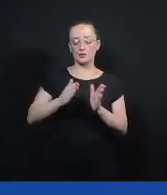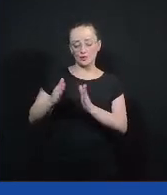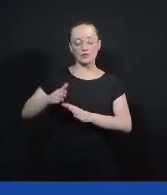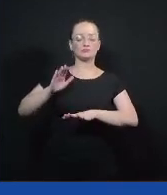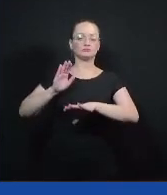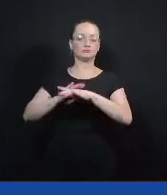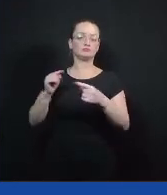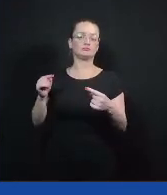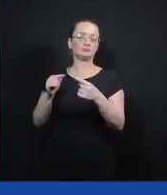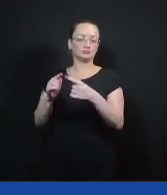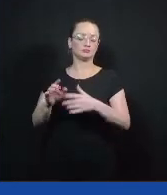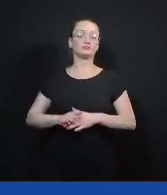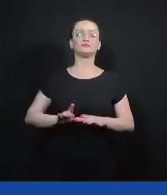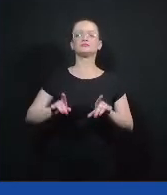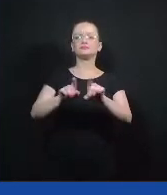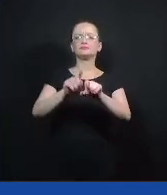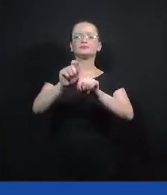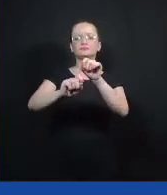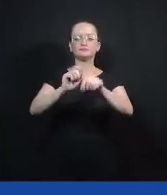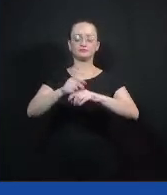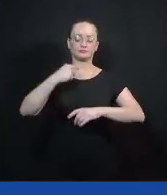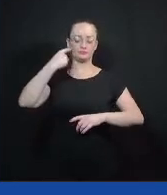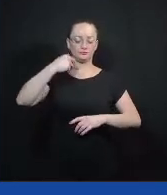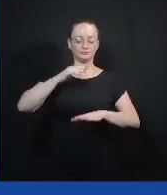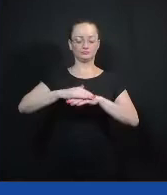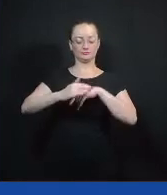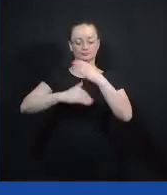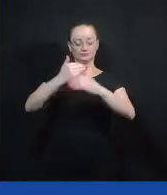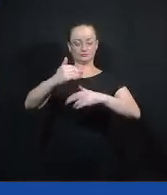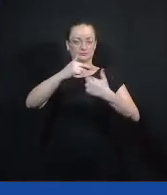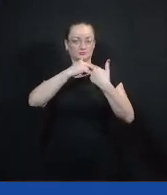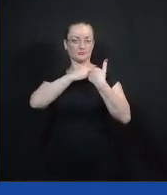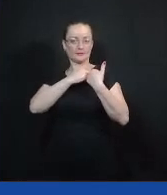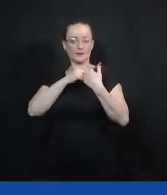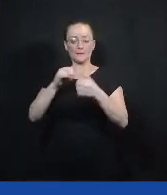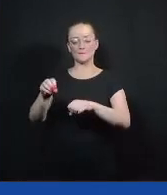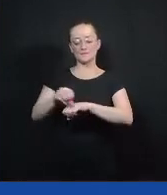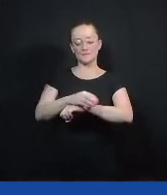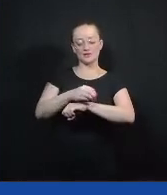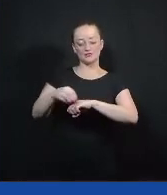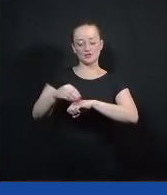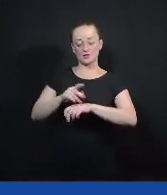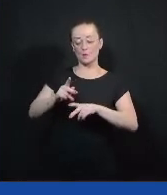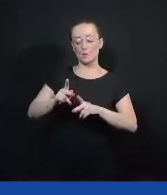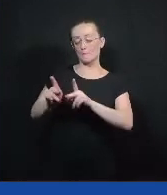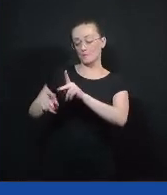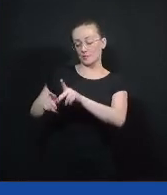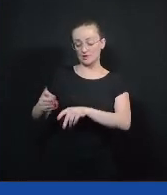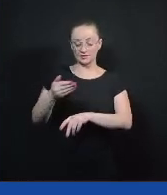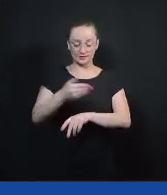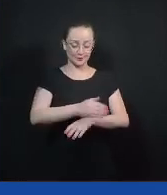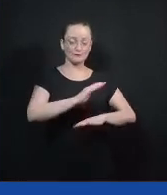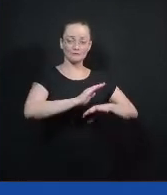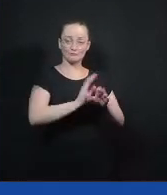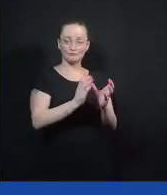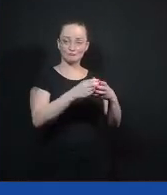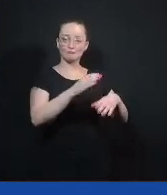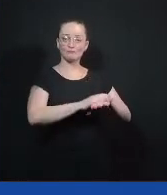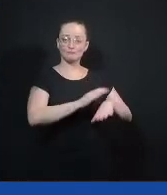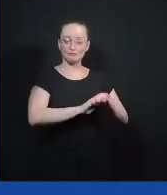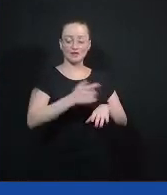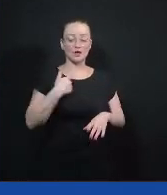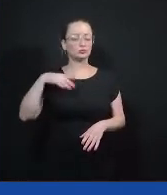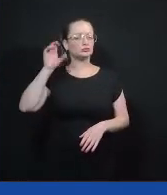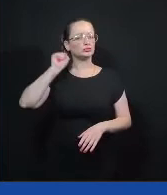observados. E, além disso, os vereadores desempenham um papel de mediação entre a população e o executivo, né? Eles